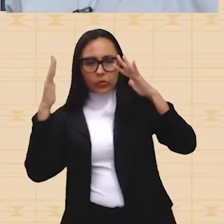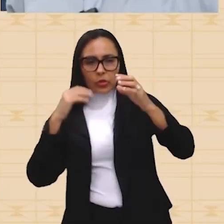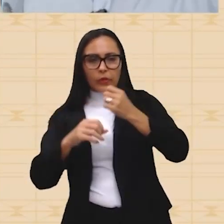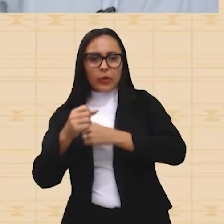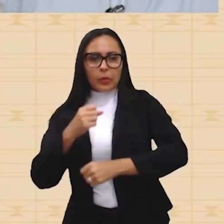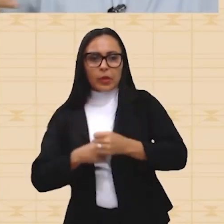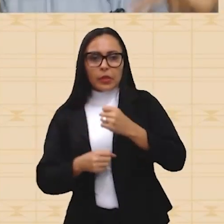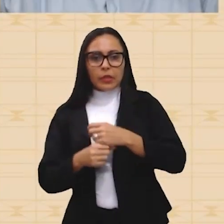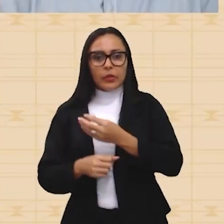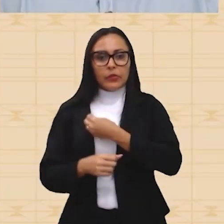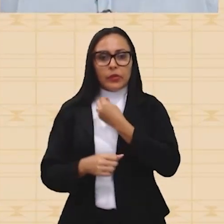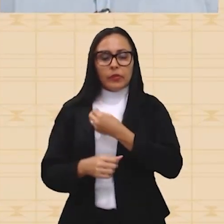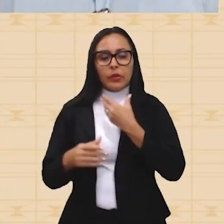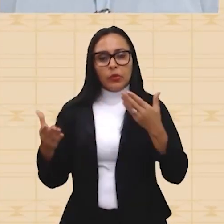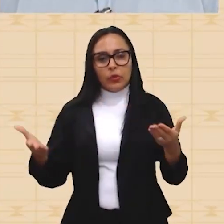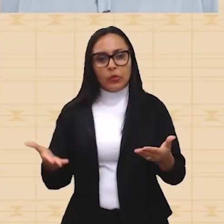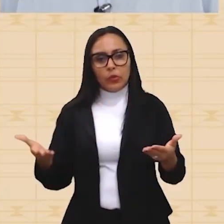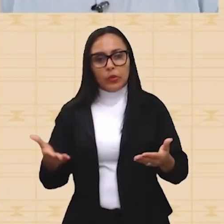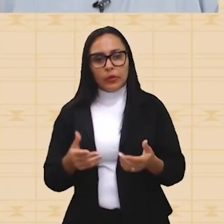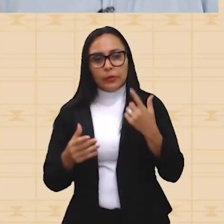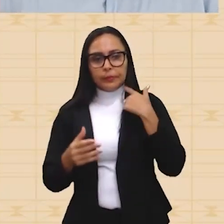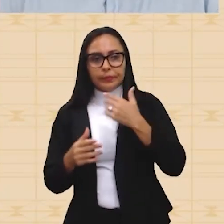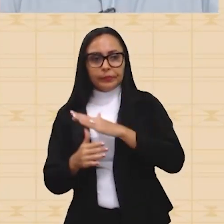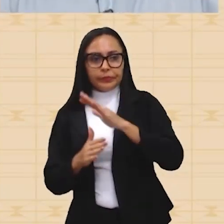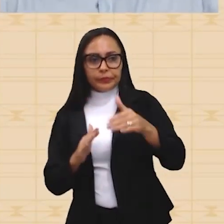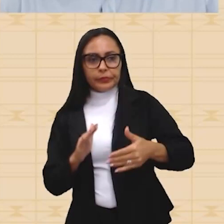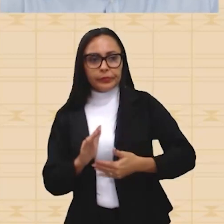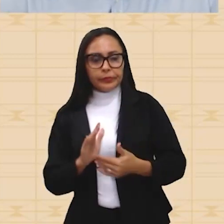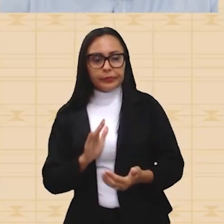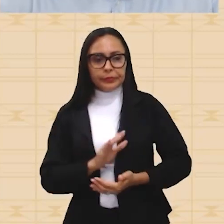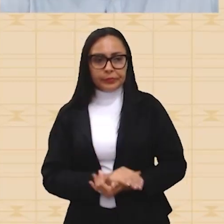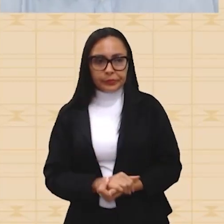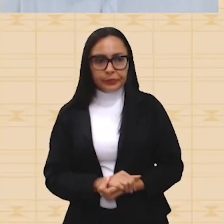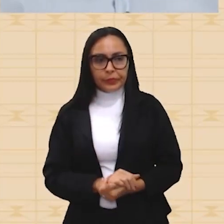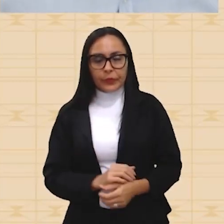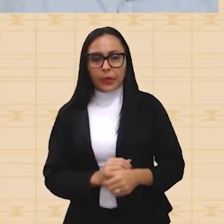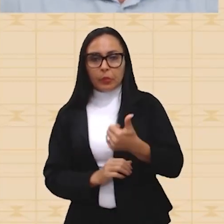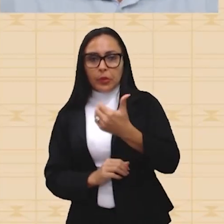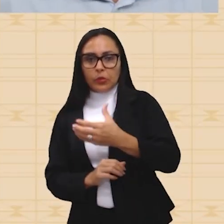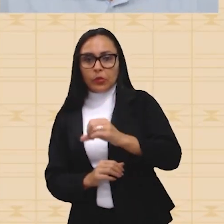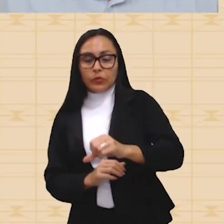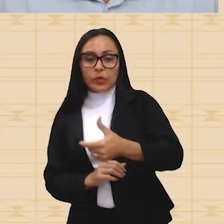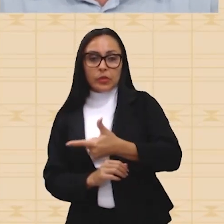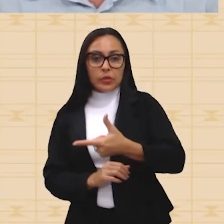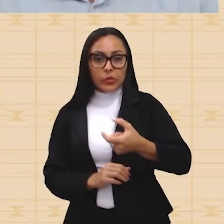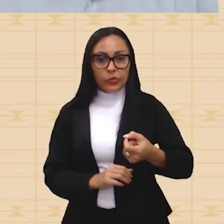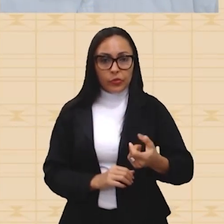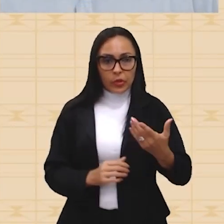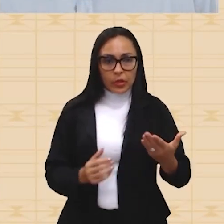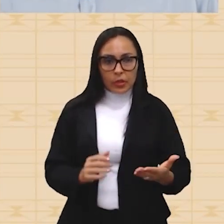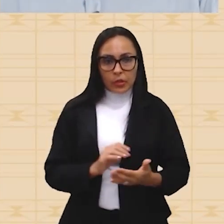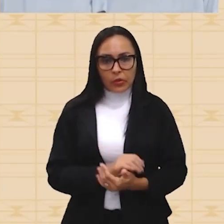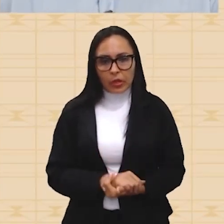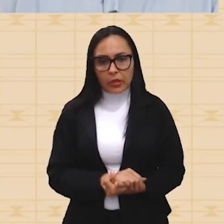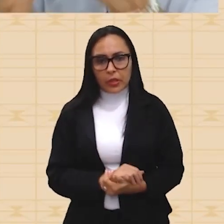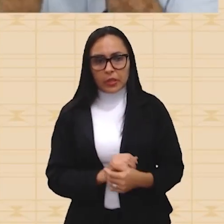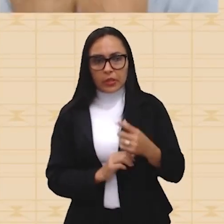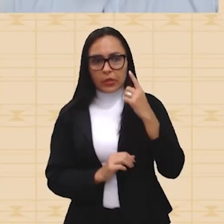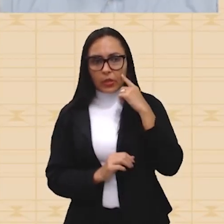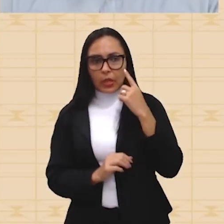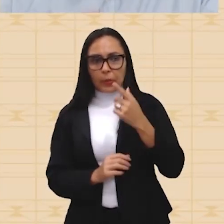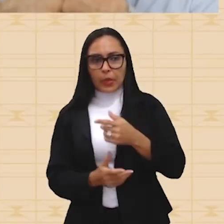vivendo hoje, a gente está vendo toda essa... Imagine, em 1920, alguém dissesse que eu ia mandar